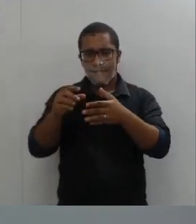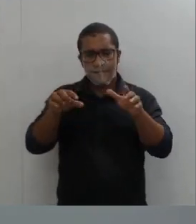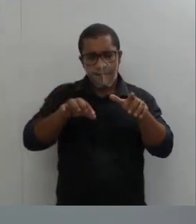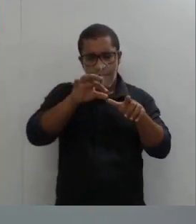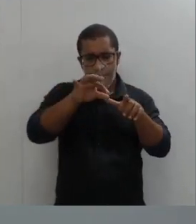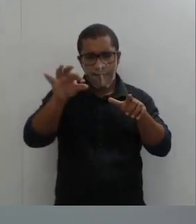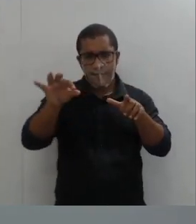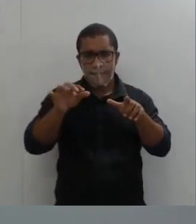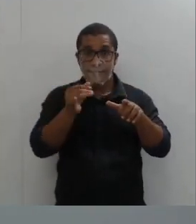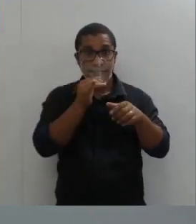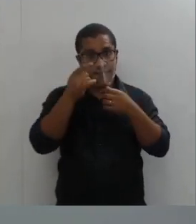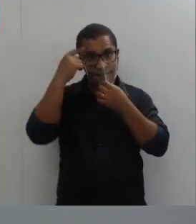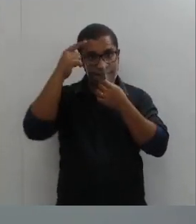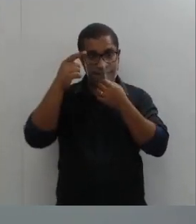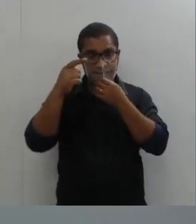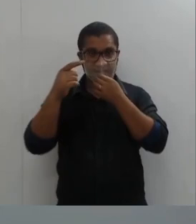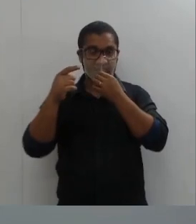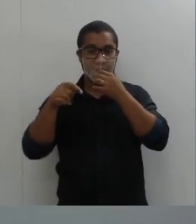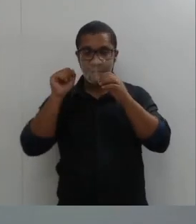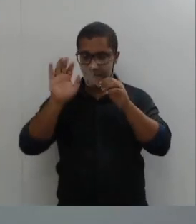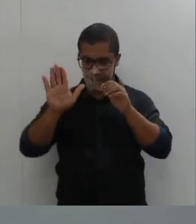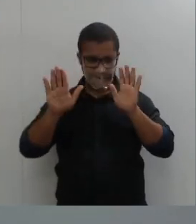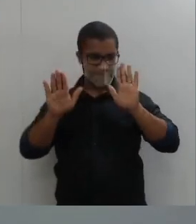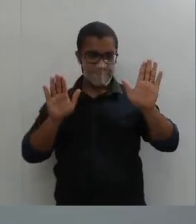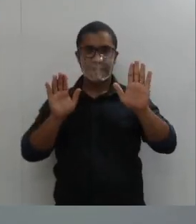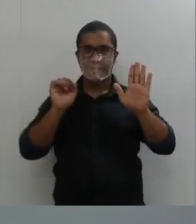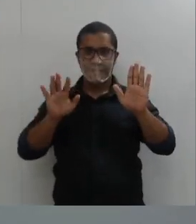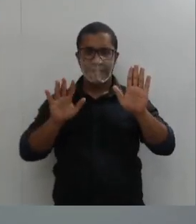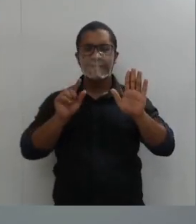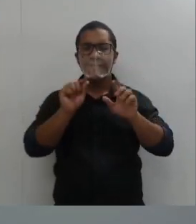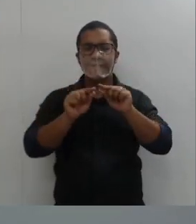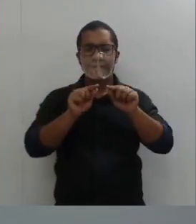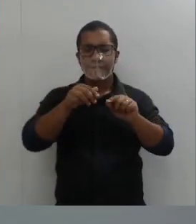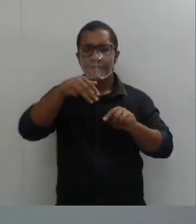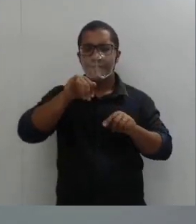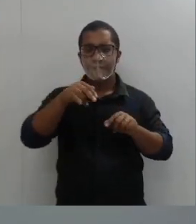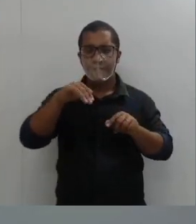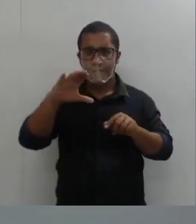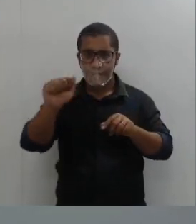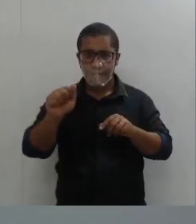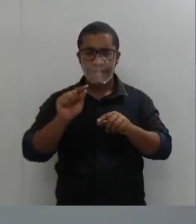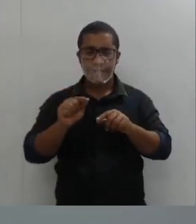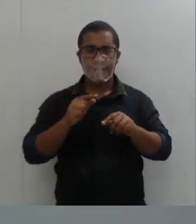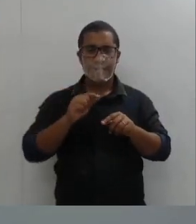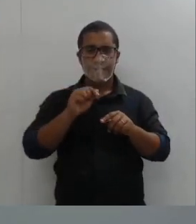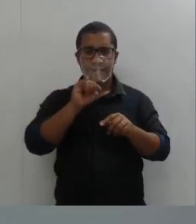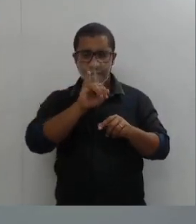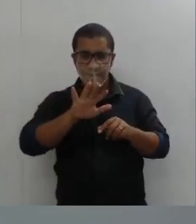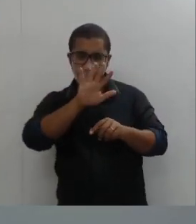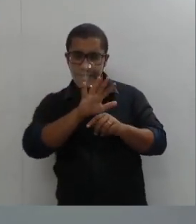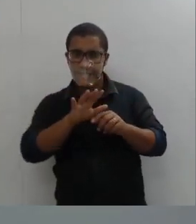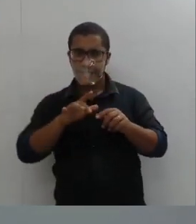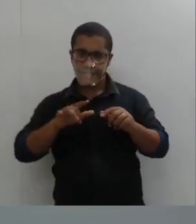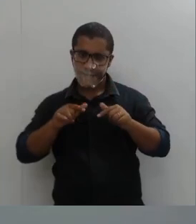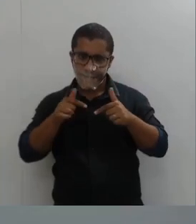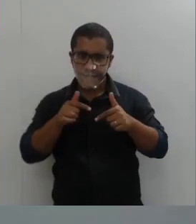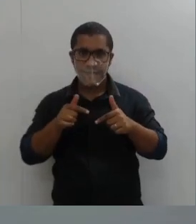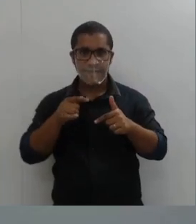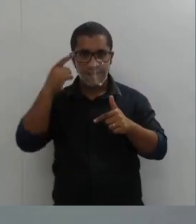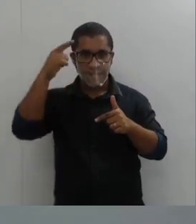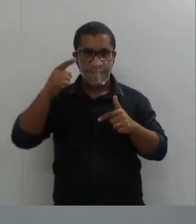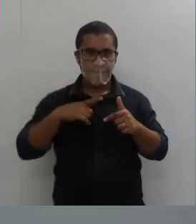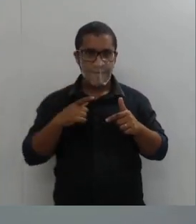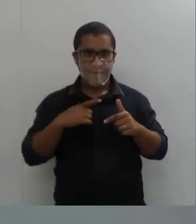de jogo de mímica que a gente pode comprar e adquirir, que é o Imagem e Ação, né? Detetive, aquela brincadeirazinha que a